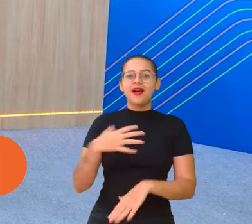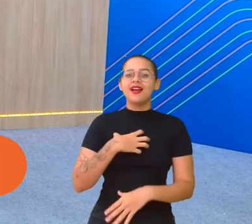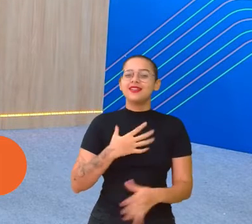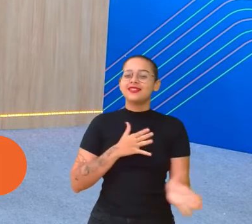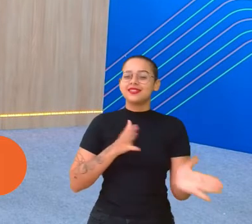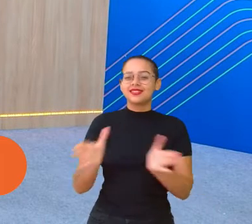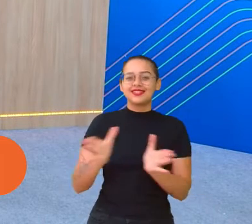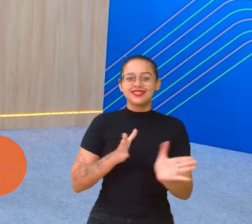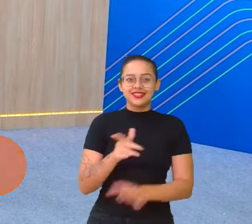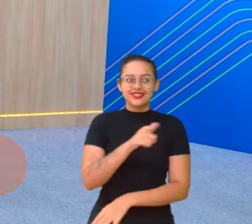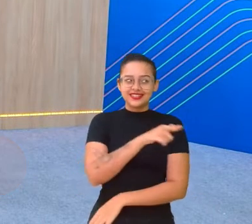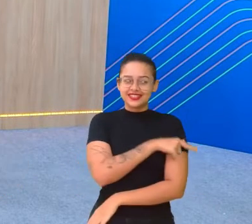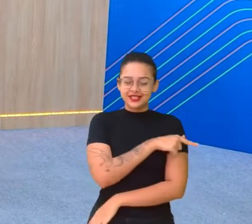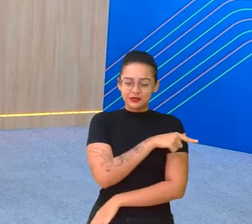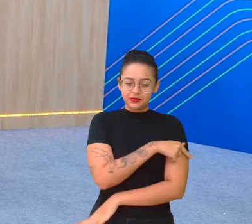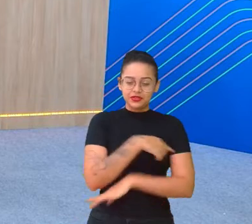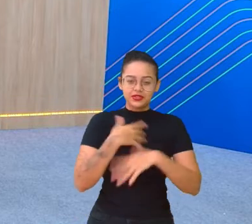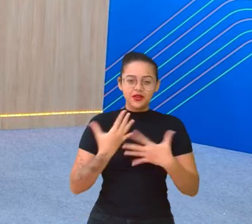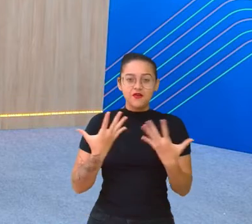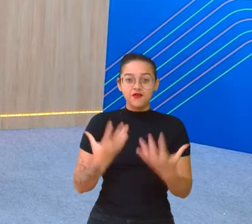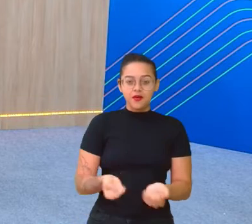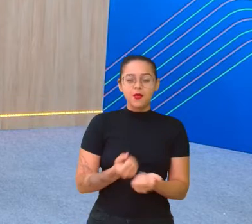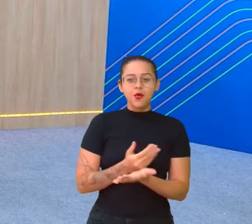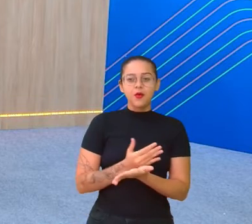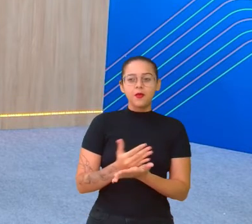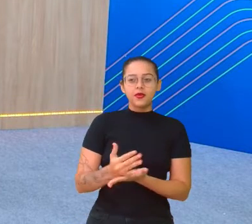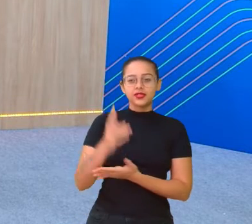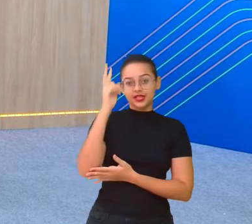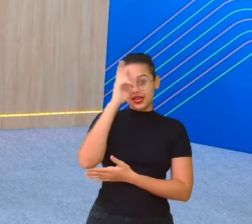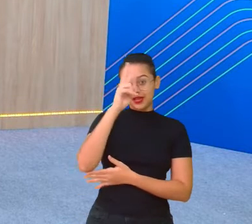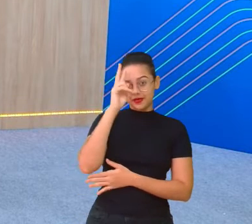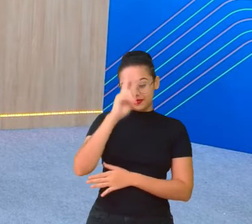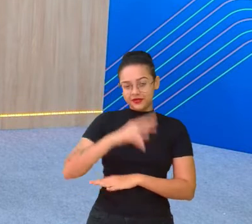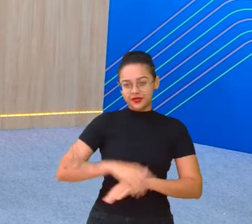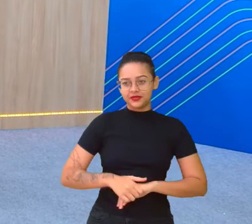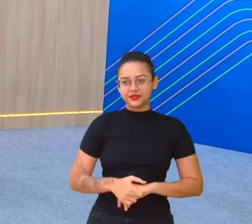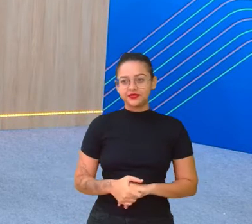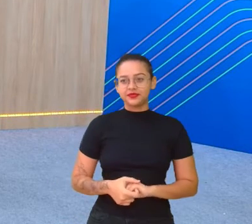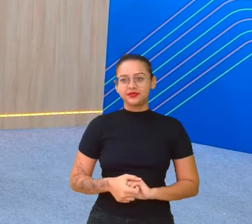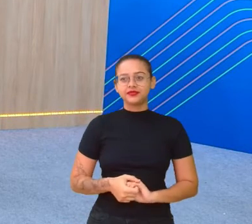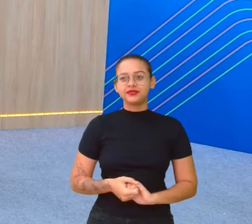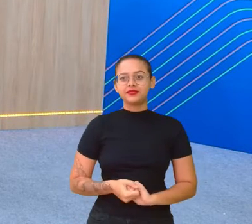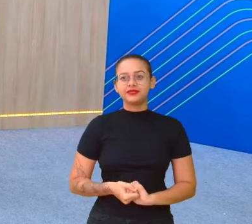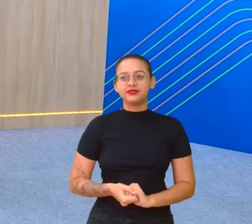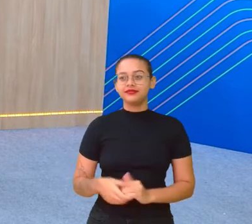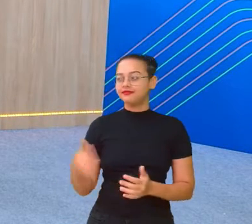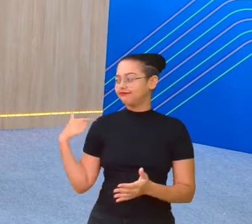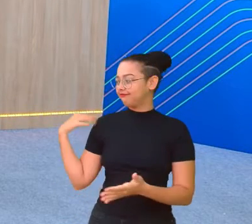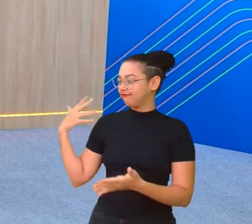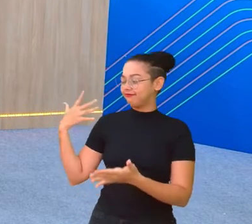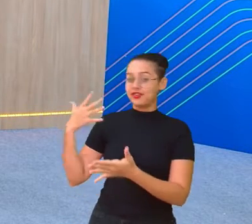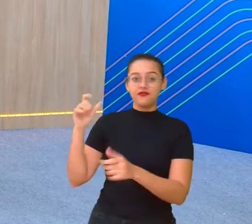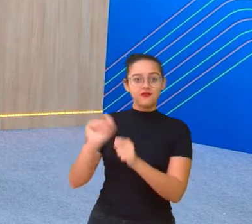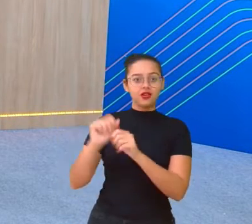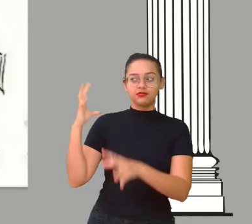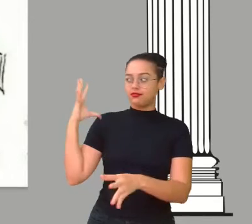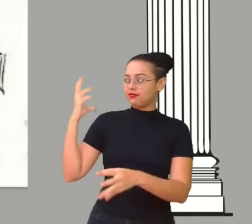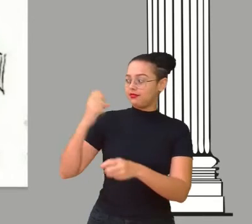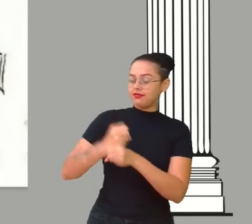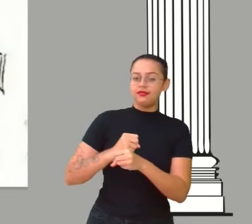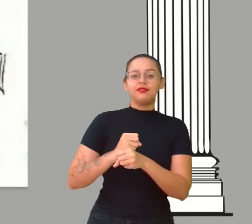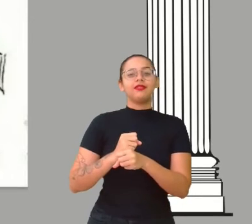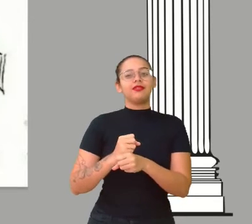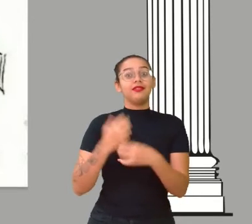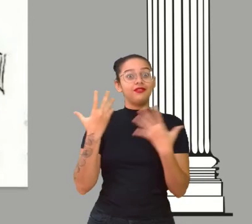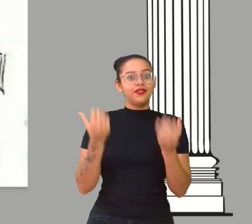acessível ao 7º ano. Vamos começar o quê? Relembrando, né? Sim, lembrar é bom de tudo que a gente está vendo. Olha lá.